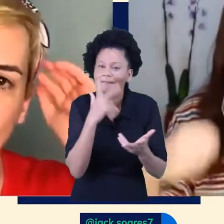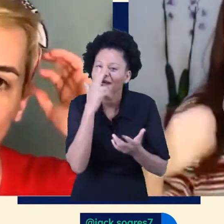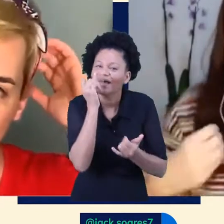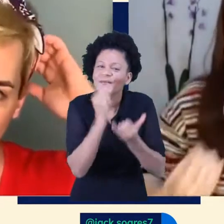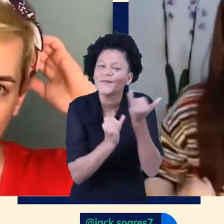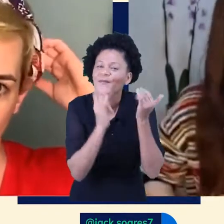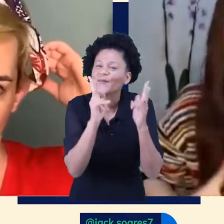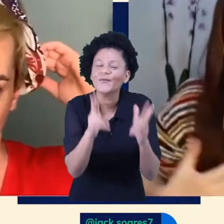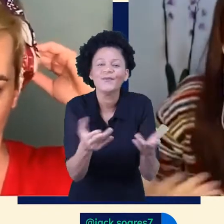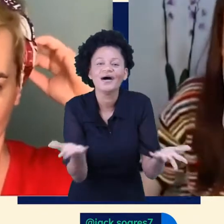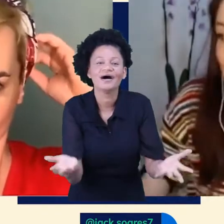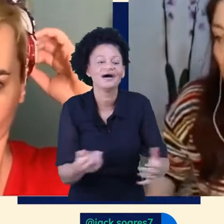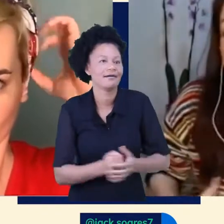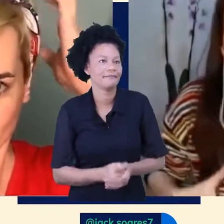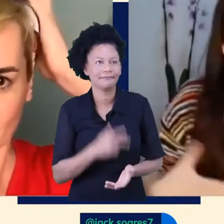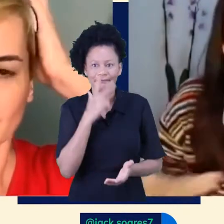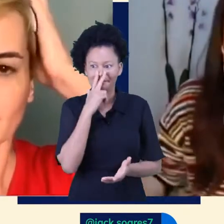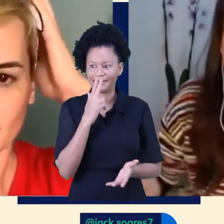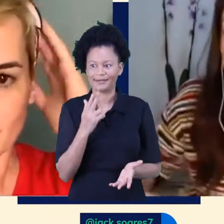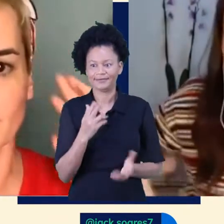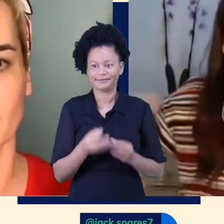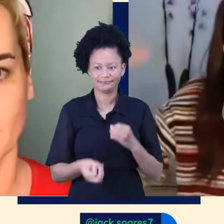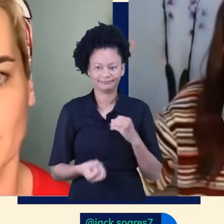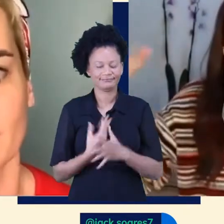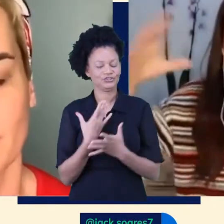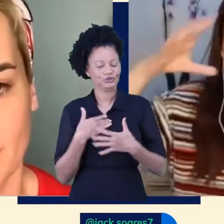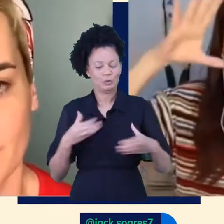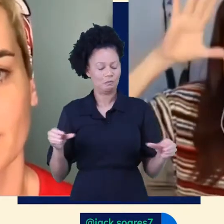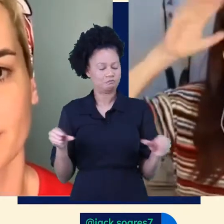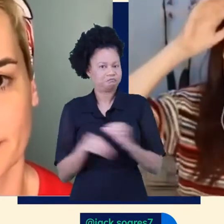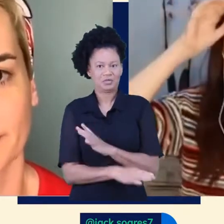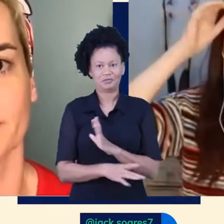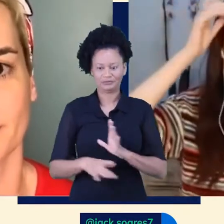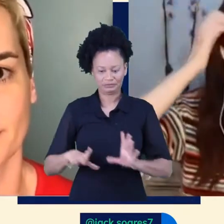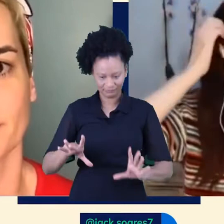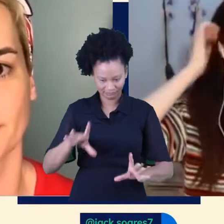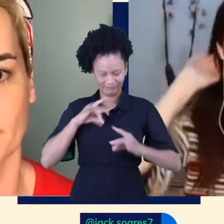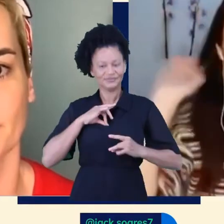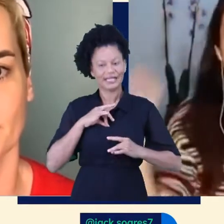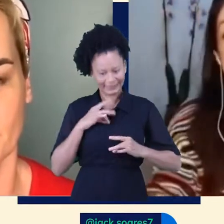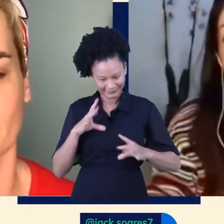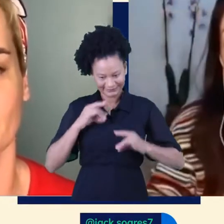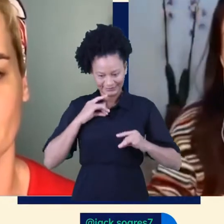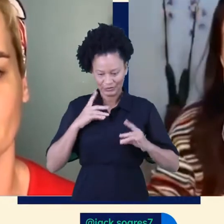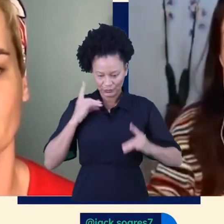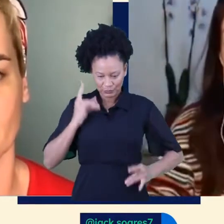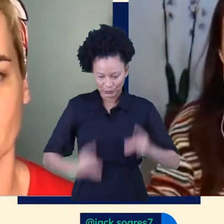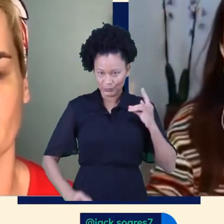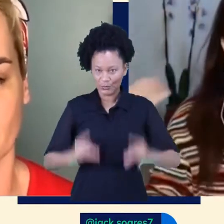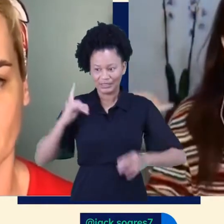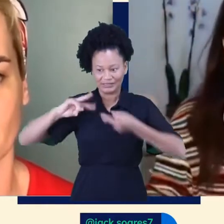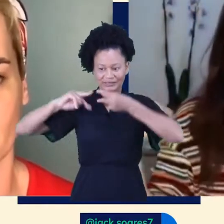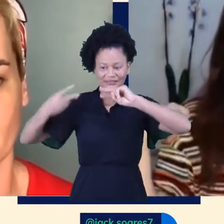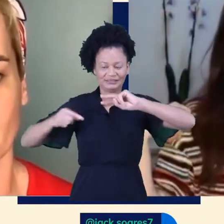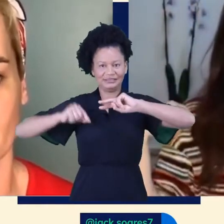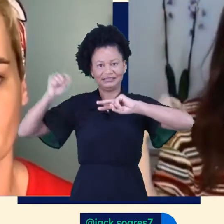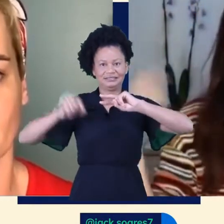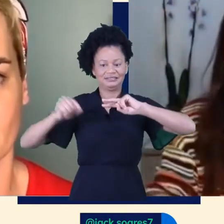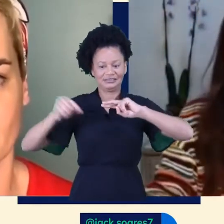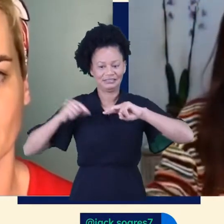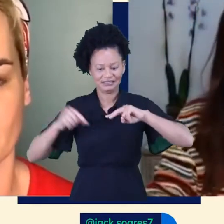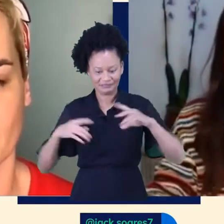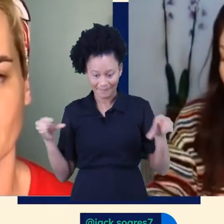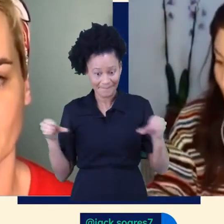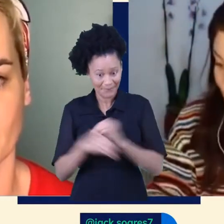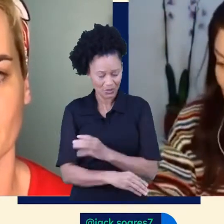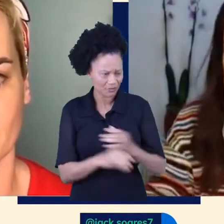algo que vem assim, a gente já vem pronta, é biológico, vem nos nossos hormônios, na nossa genética, a gente vem pronta para cuidar. Mas espera aí, nós somos de